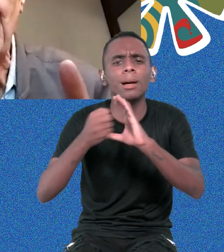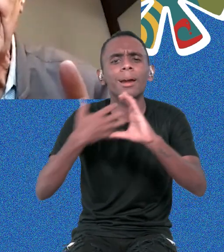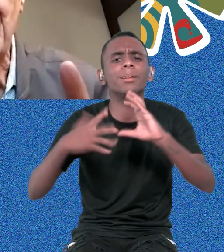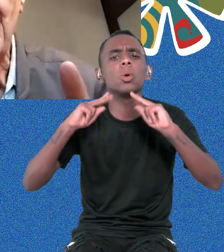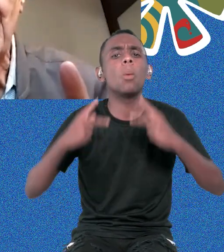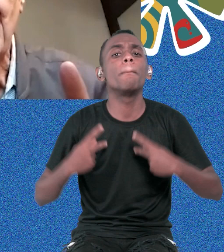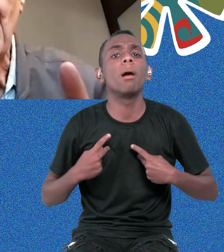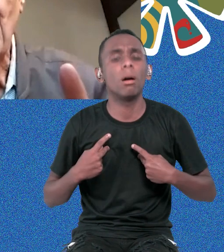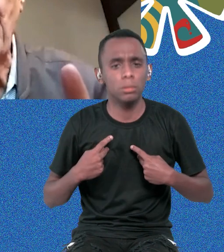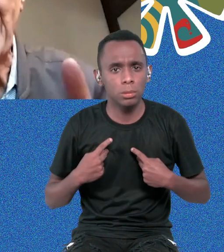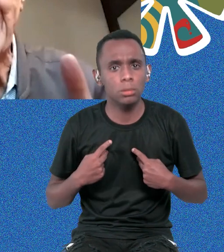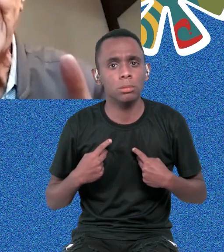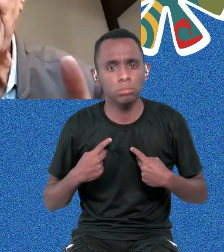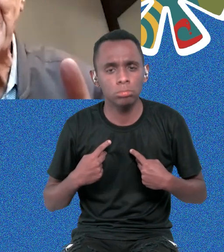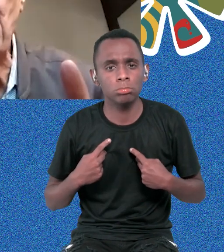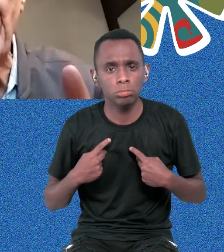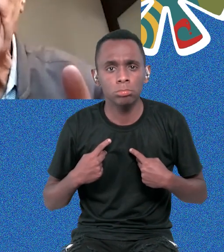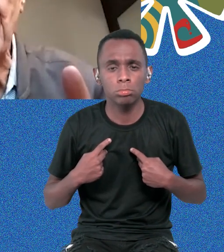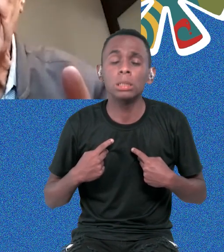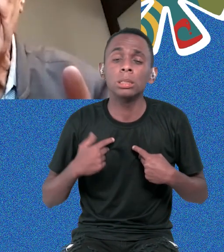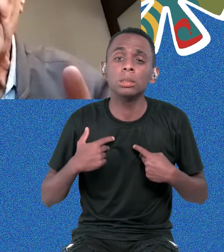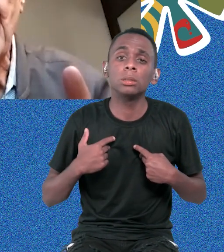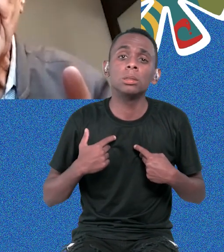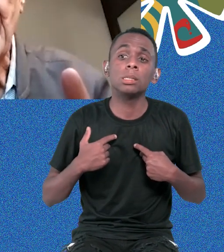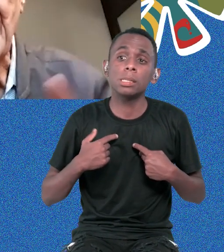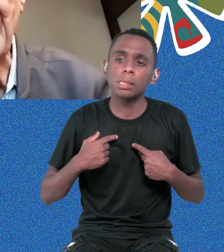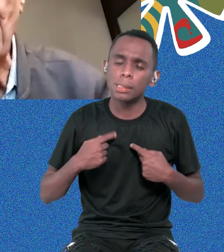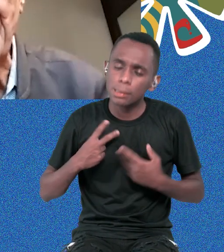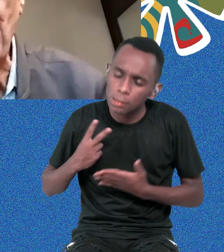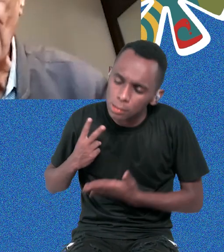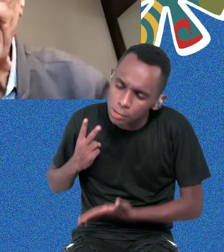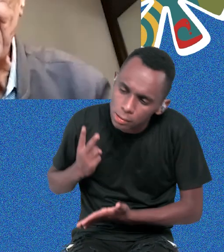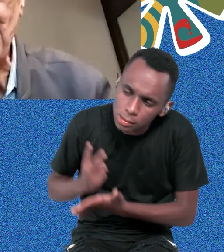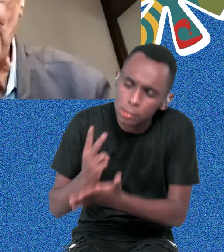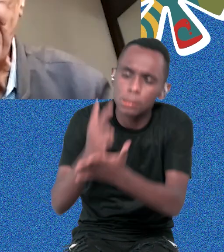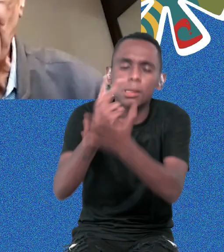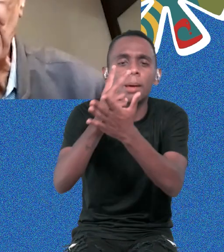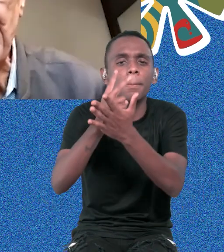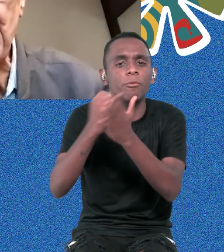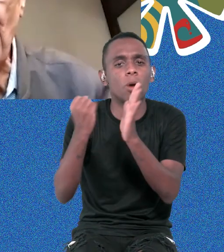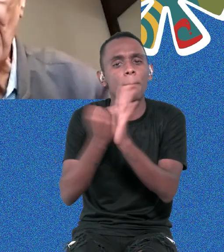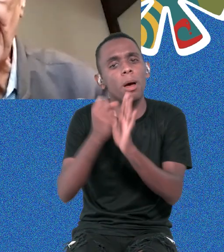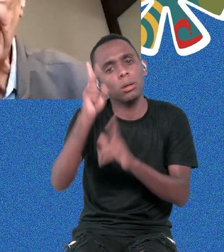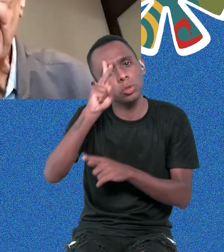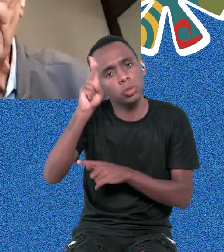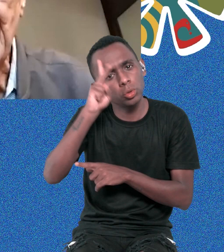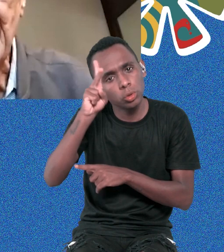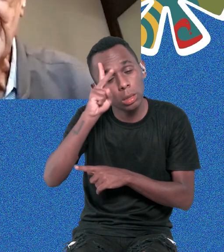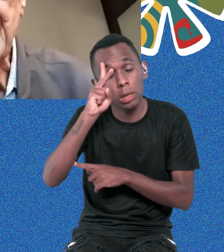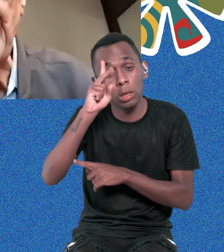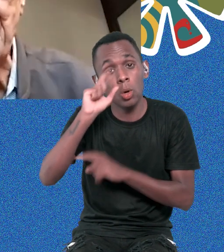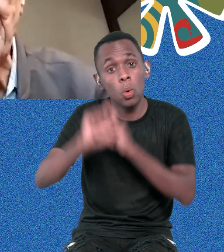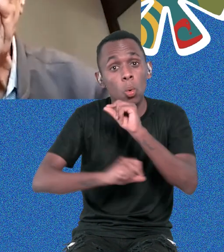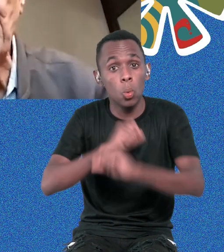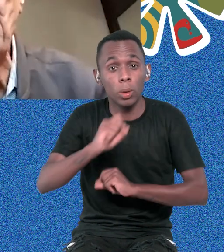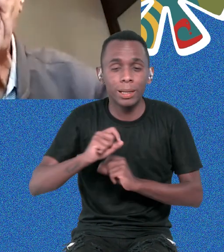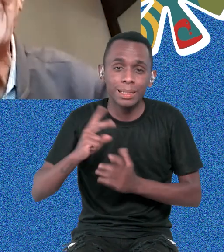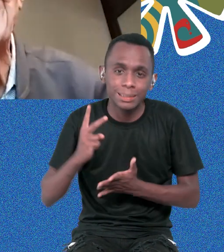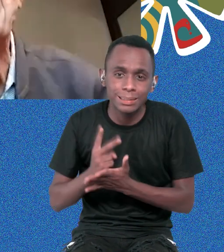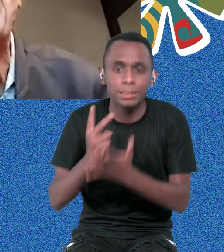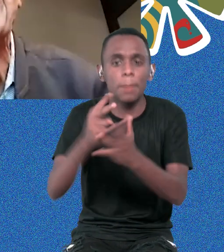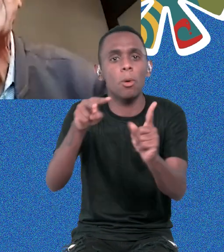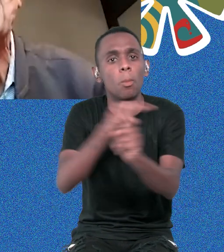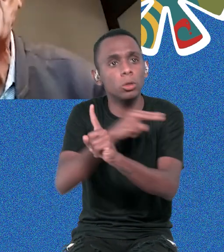humano, o paradigma de humano que dominou em toda a nossa história, sempre foi